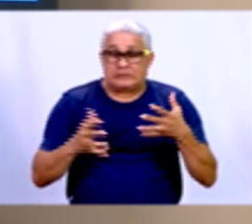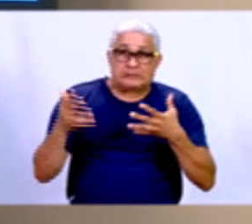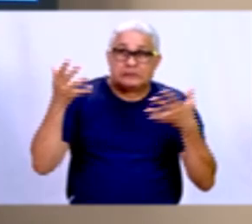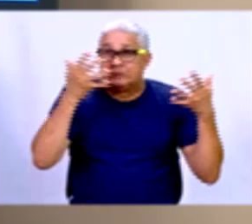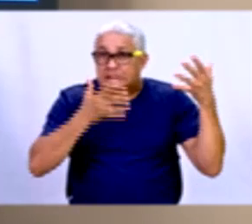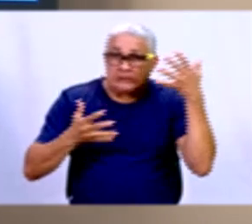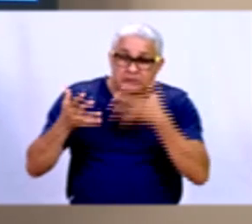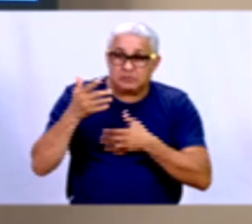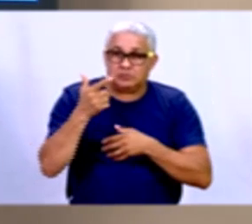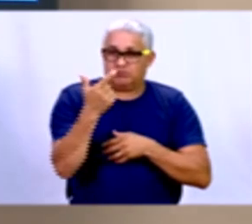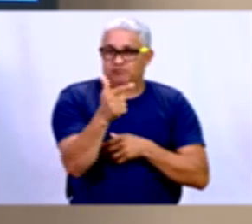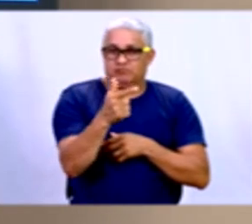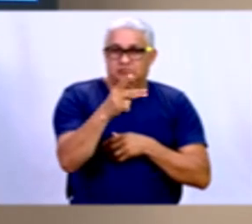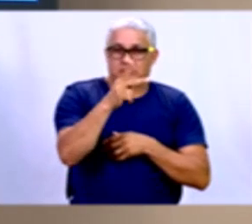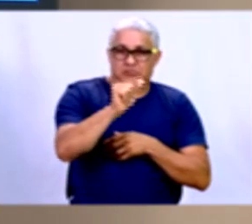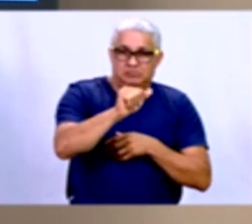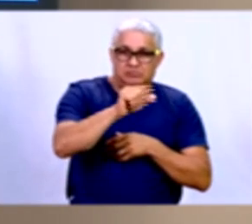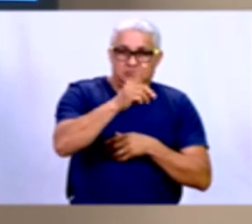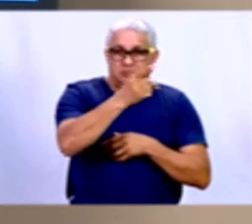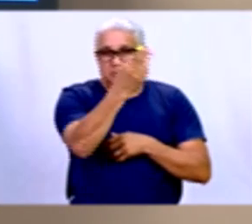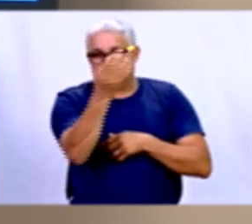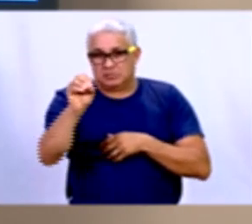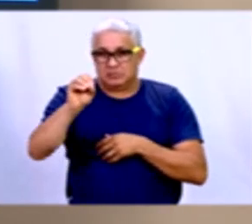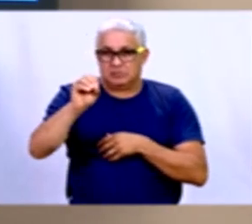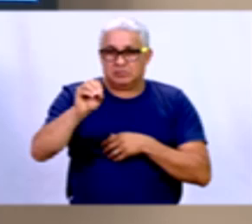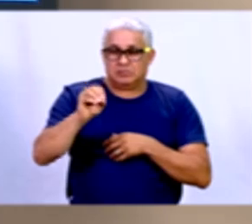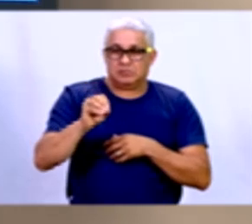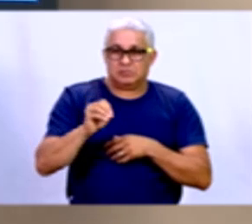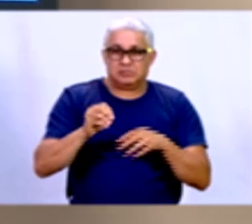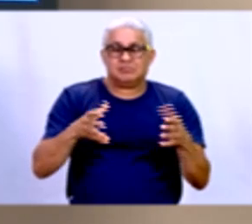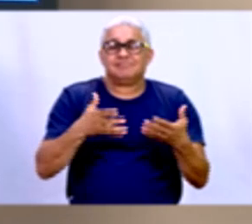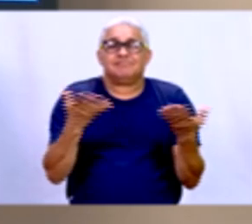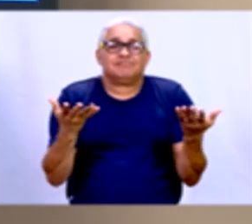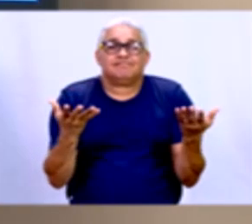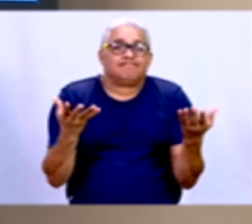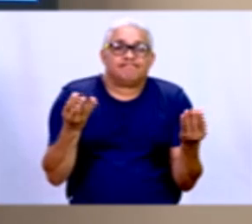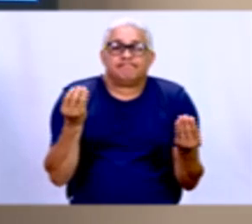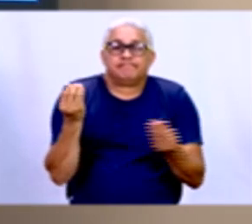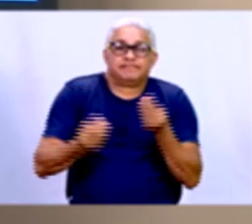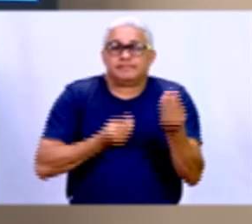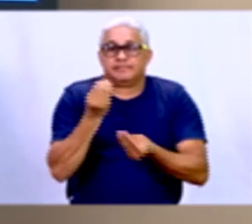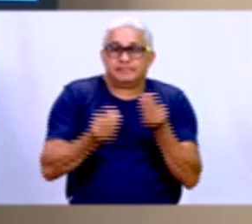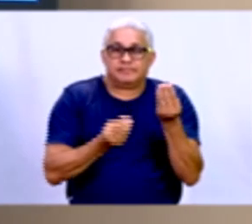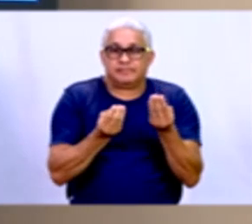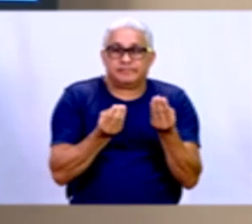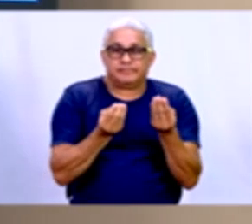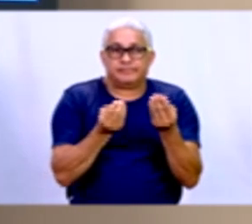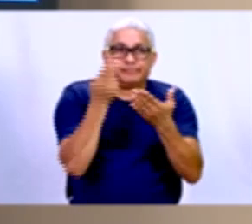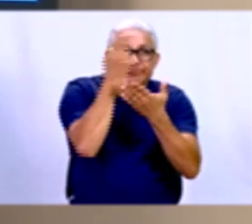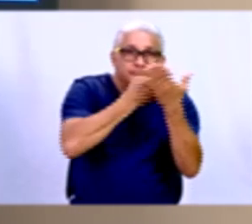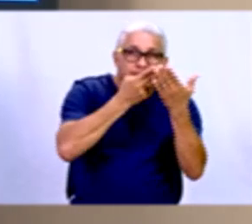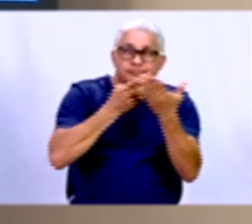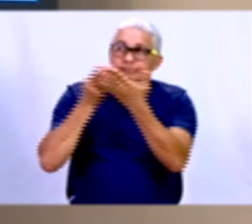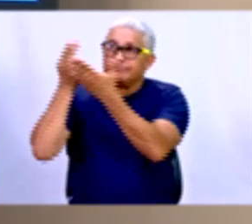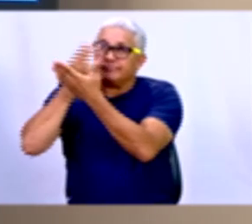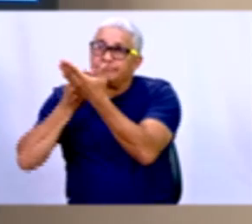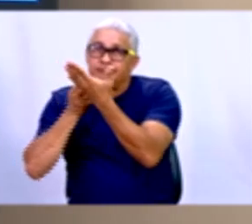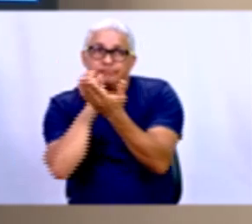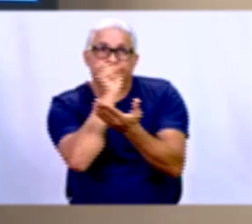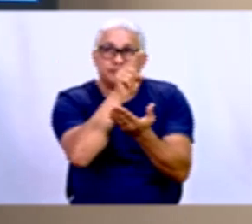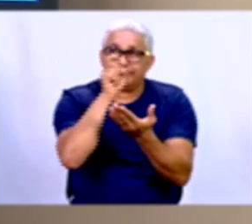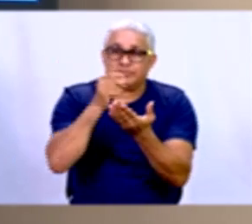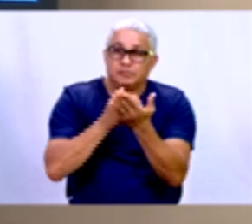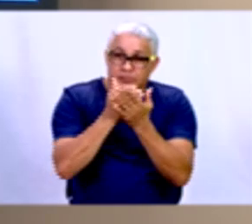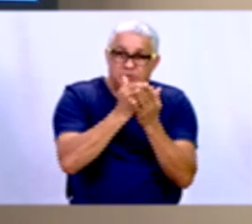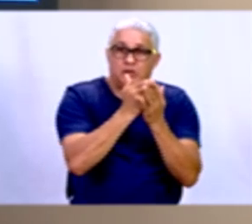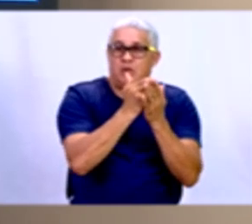padronização. Para que serve determinado ícone, para que serve o outro ícone, né? Se você começa a